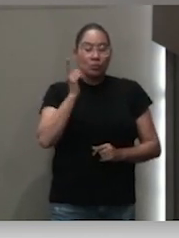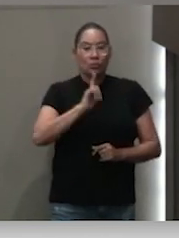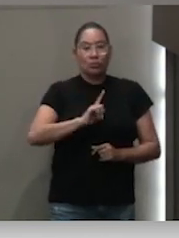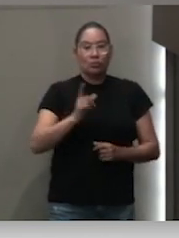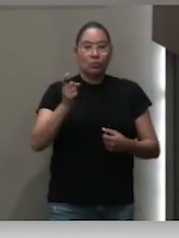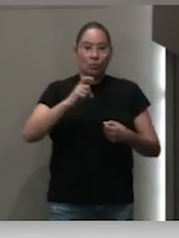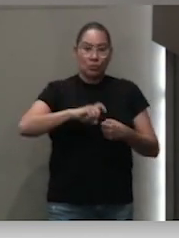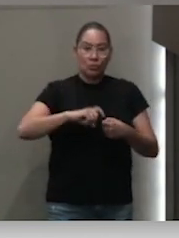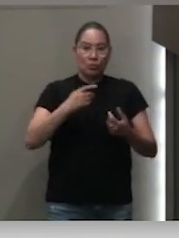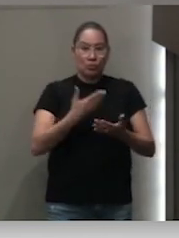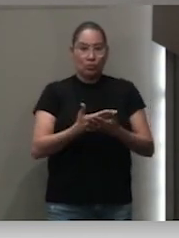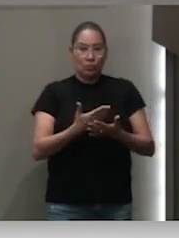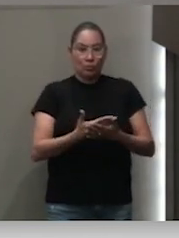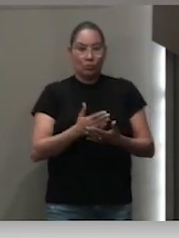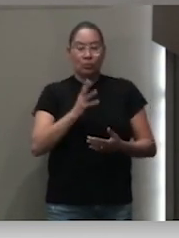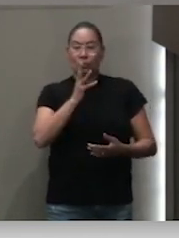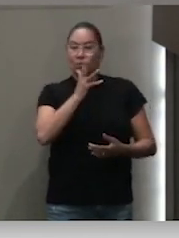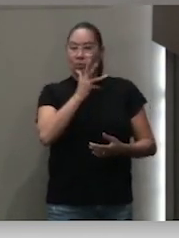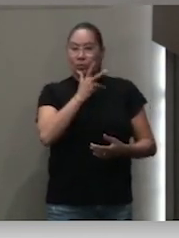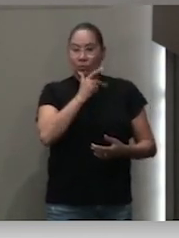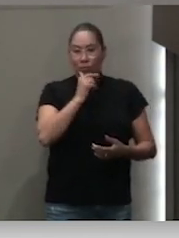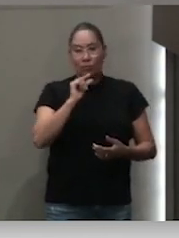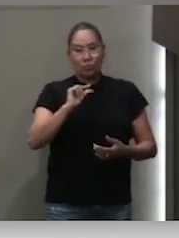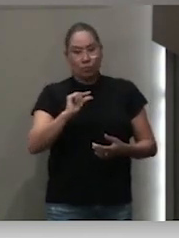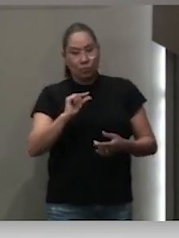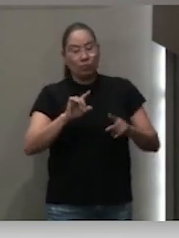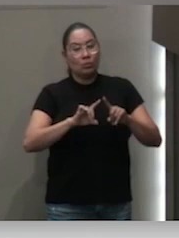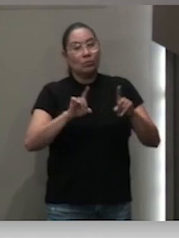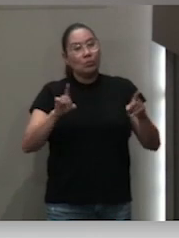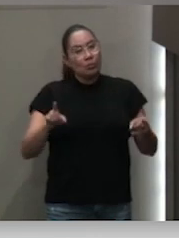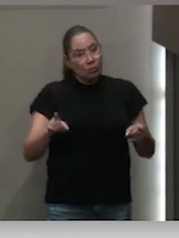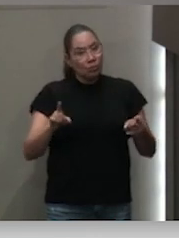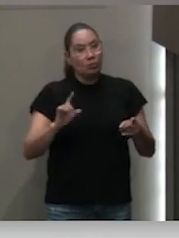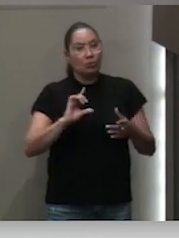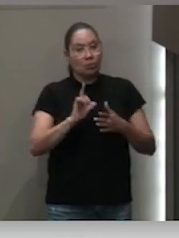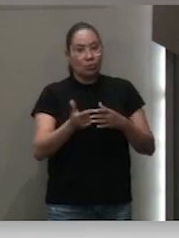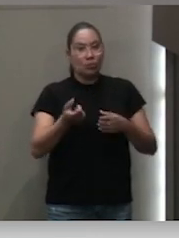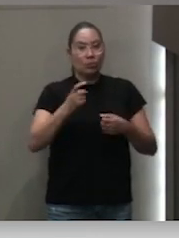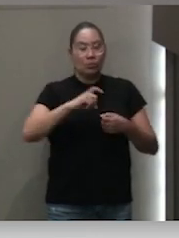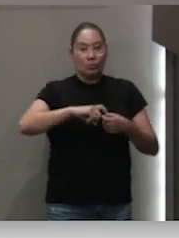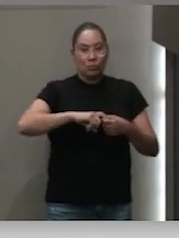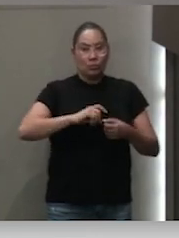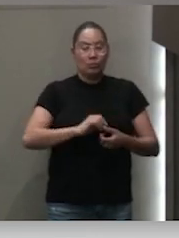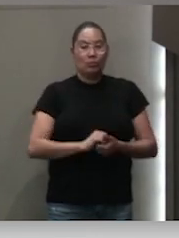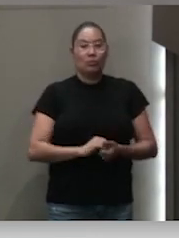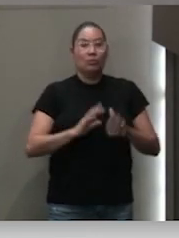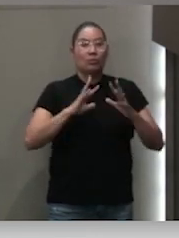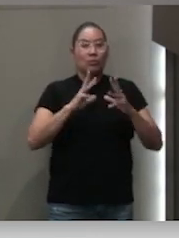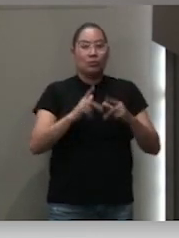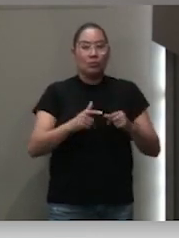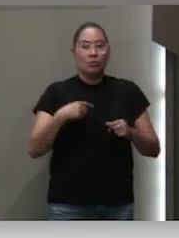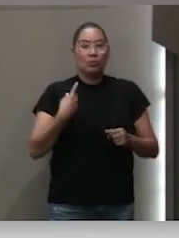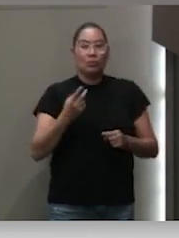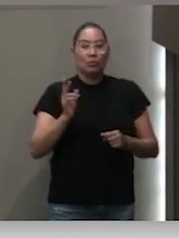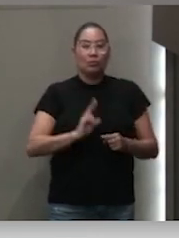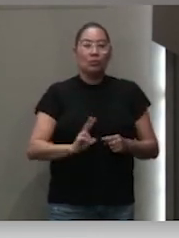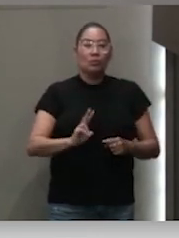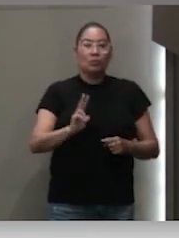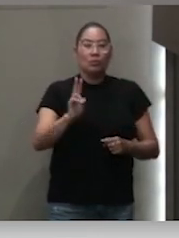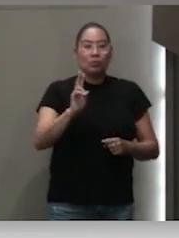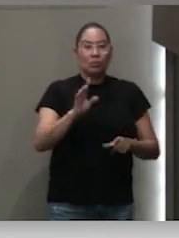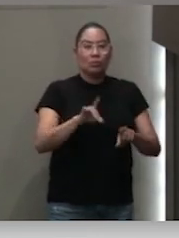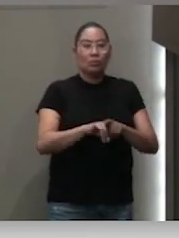retomadas as aulas que demoraram um pouco mas acabaram sendo retomadas tudo isso pra gente valorizar E pra gente